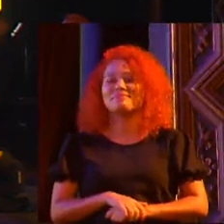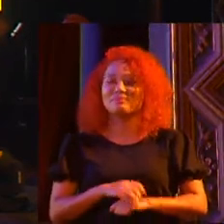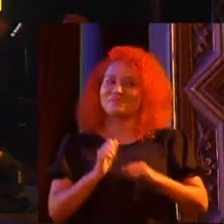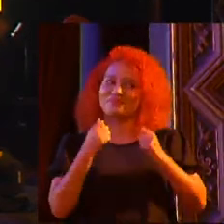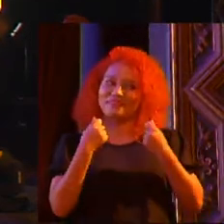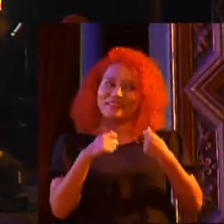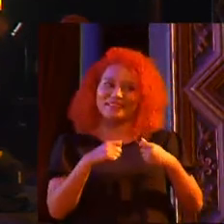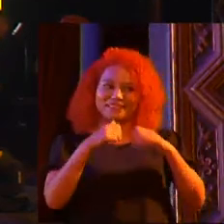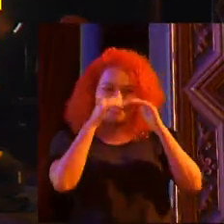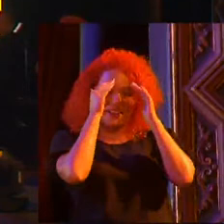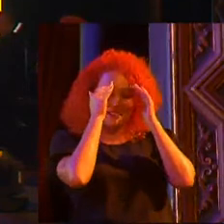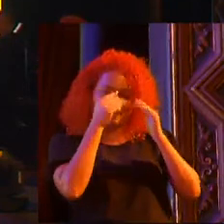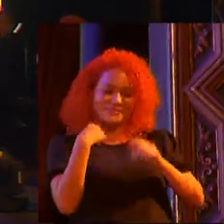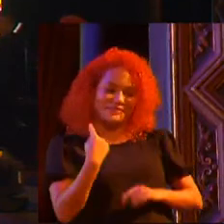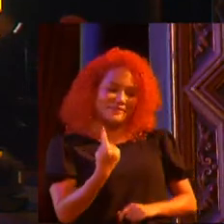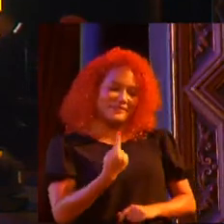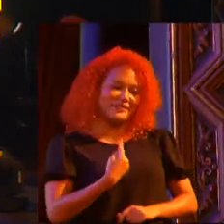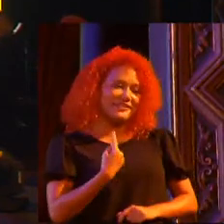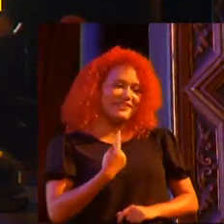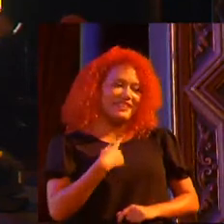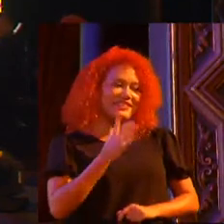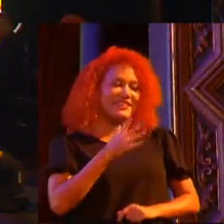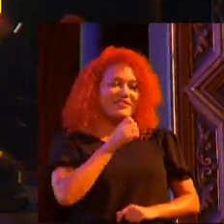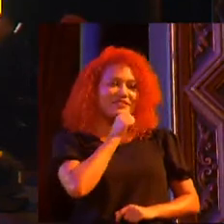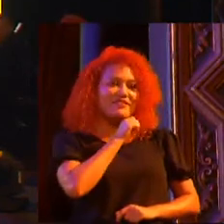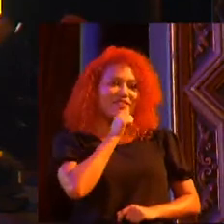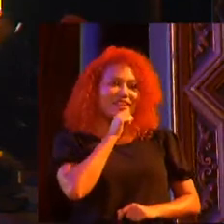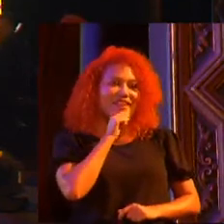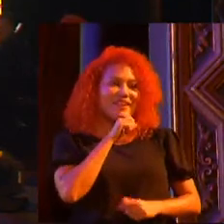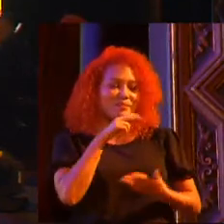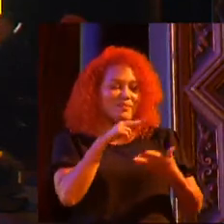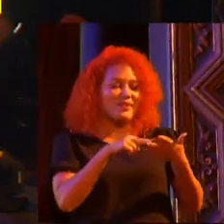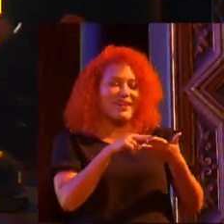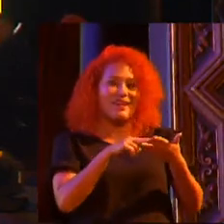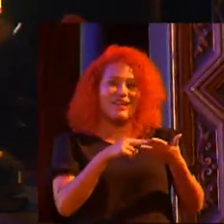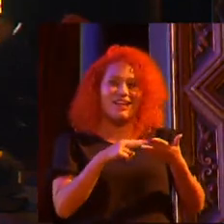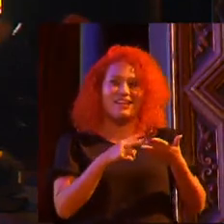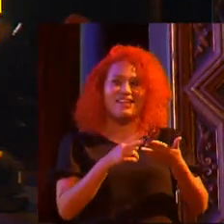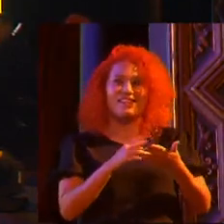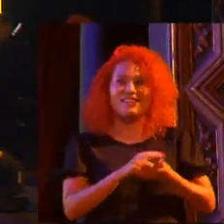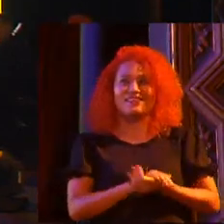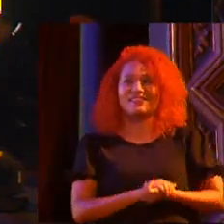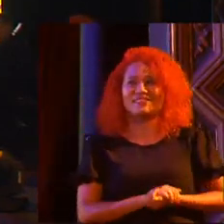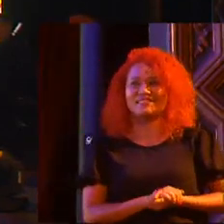Respeita a nossa antiguidade. Passamos porque a gente 30. Não enxerga esse negócio aqui, entendeu?